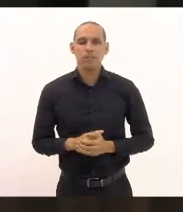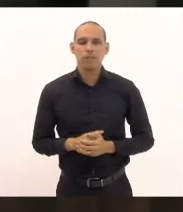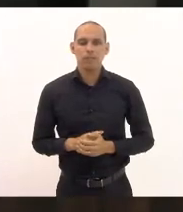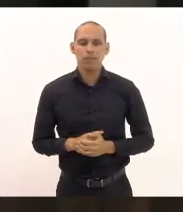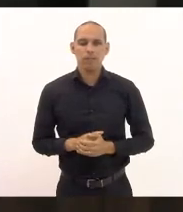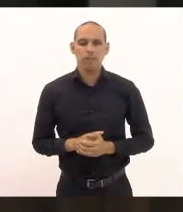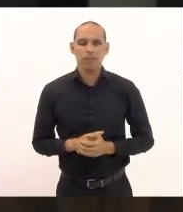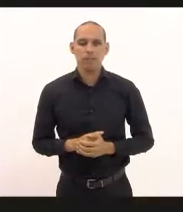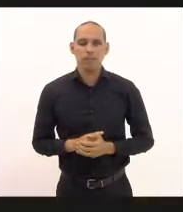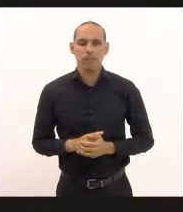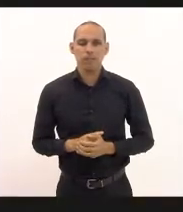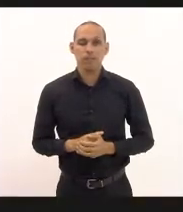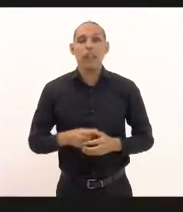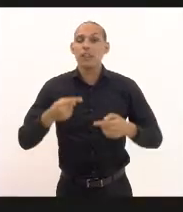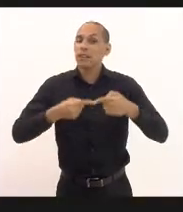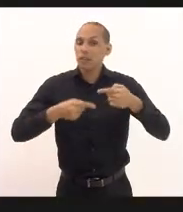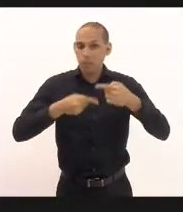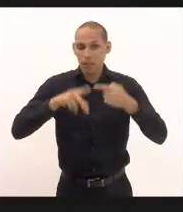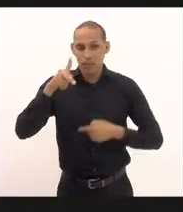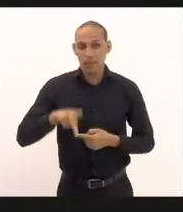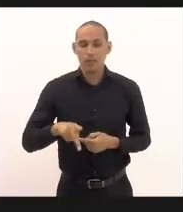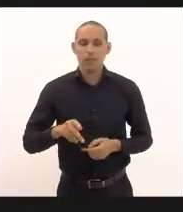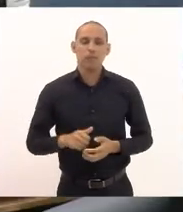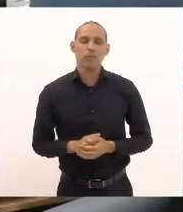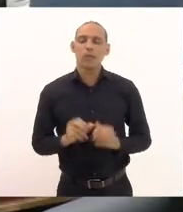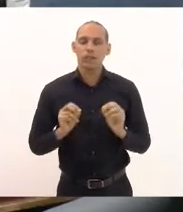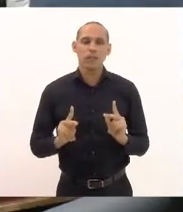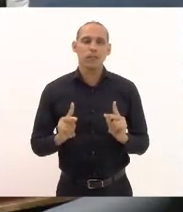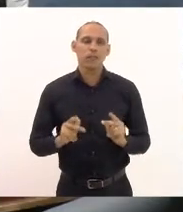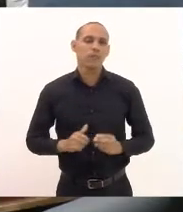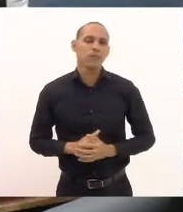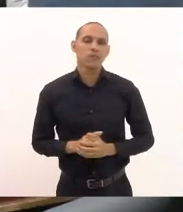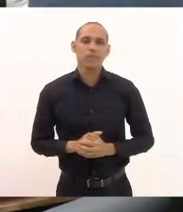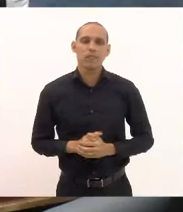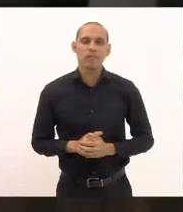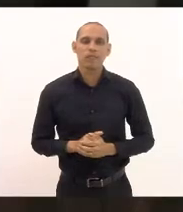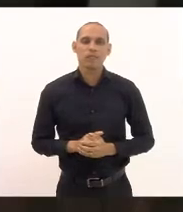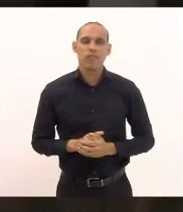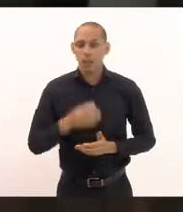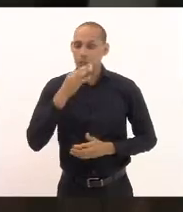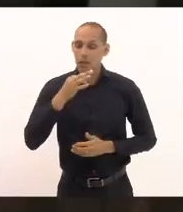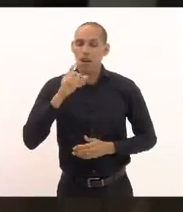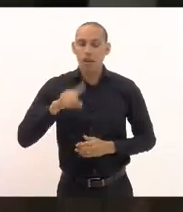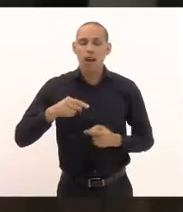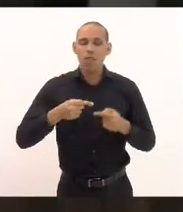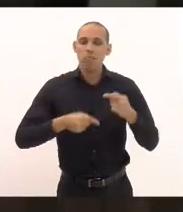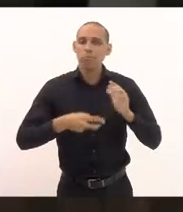Marcelo. Aqui, presidente. Pela derrubada, senhor presidente. Ok. Parecer pela derrubada do veto.